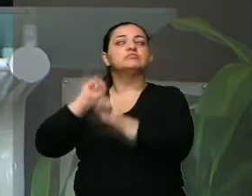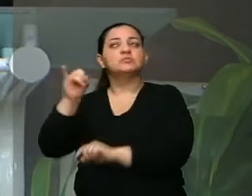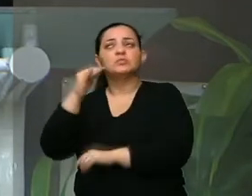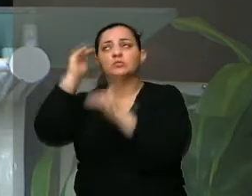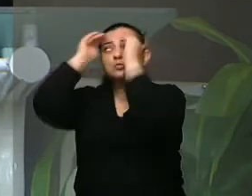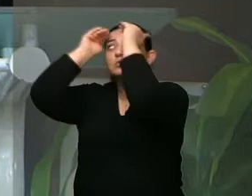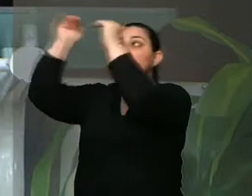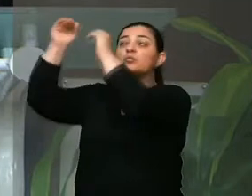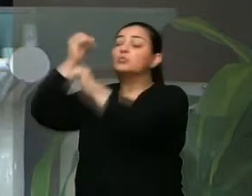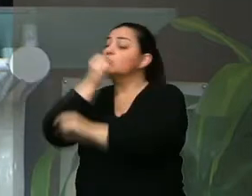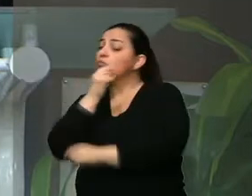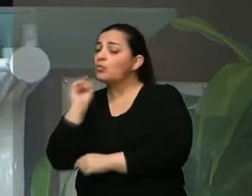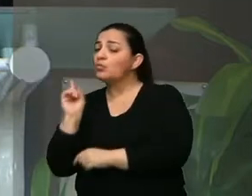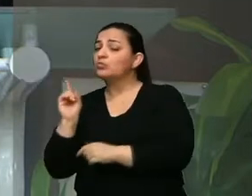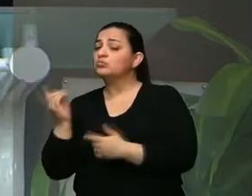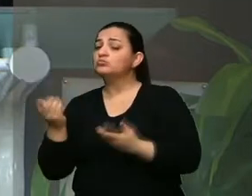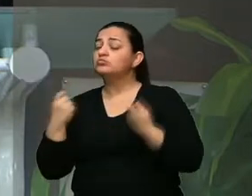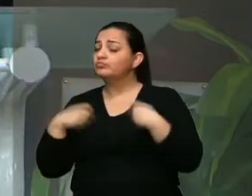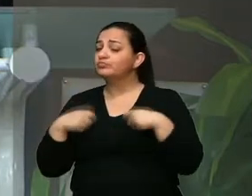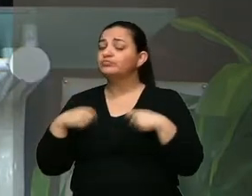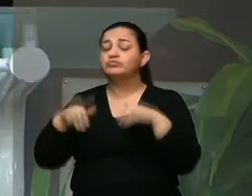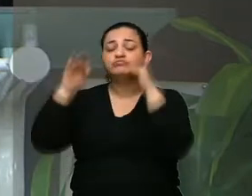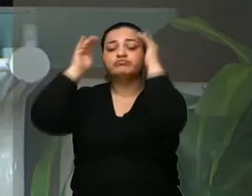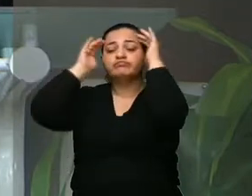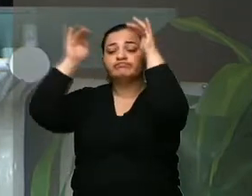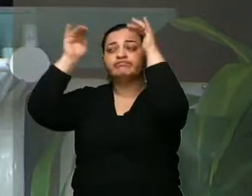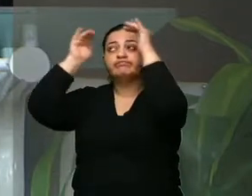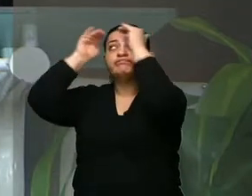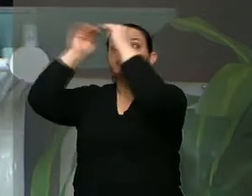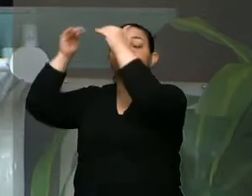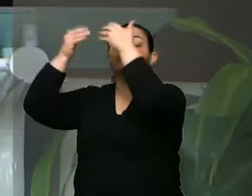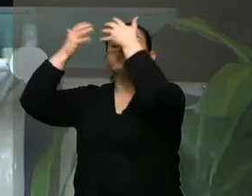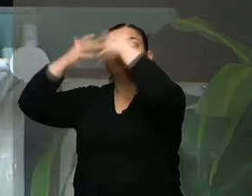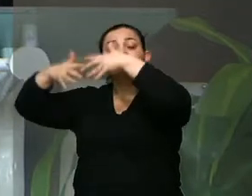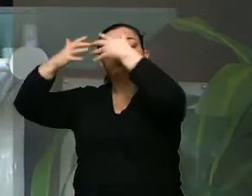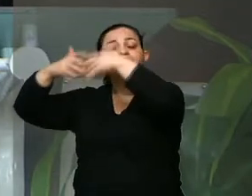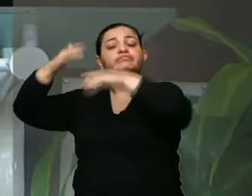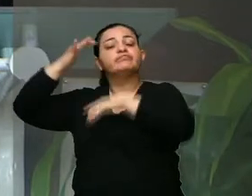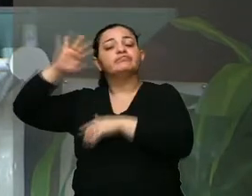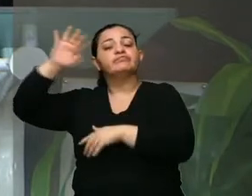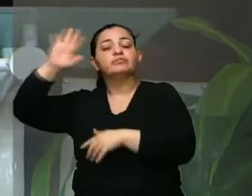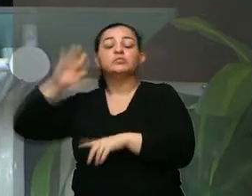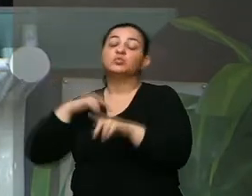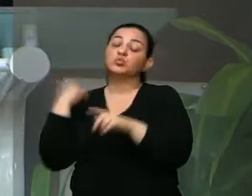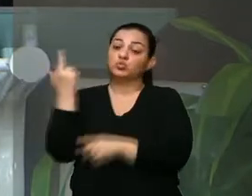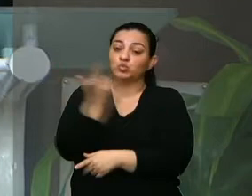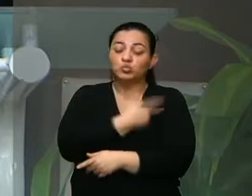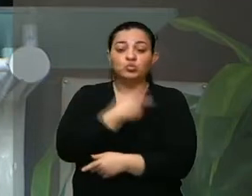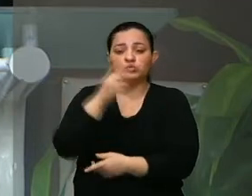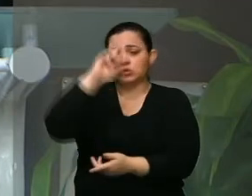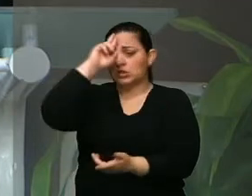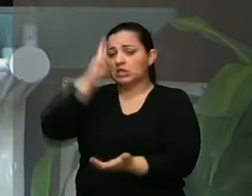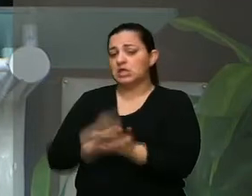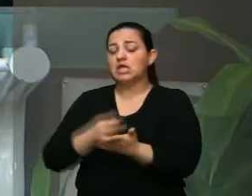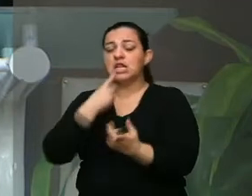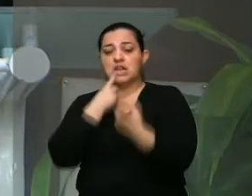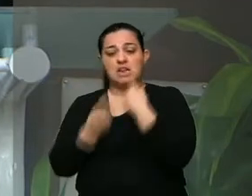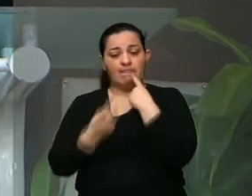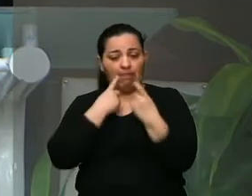obediente ou se temos estamos sendo arrasadores